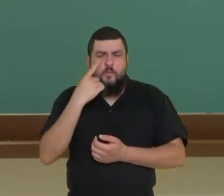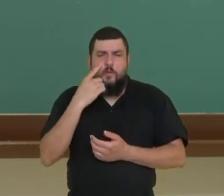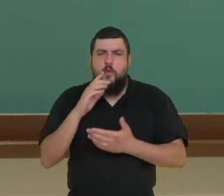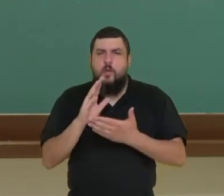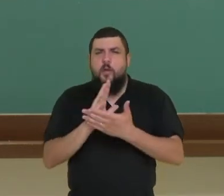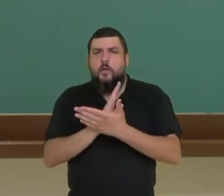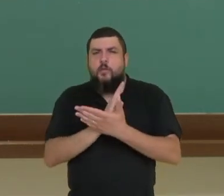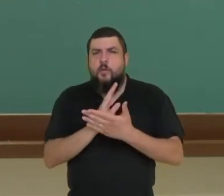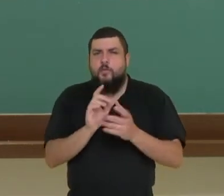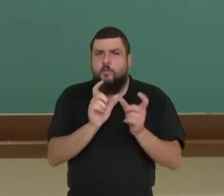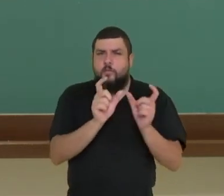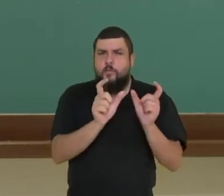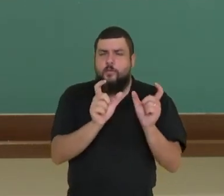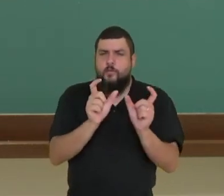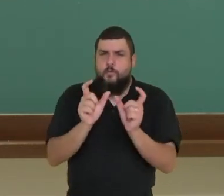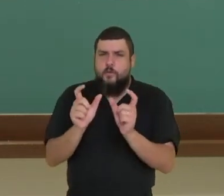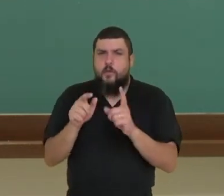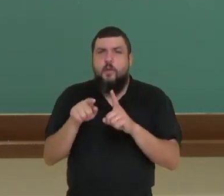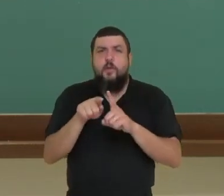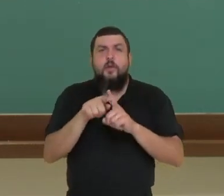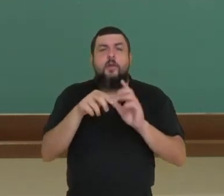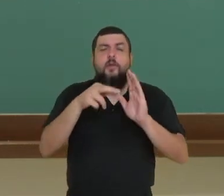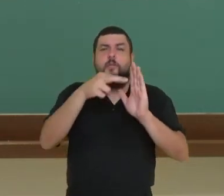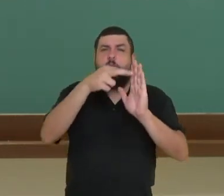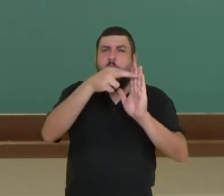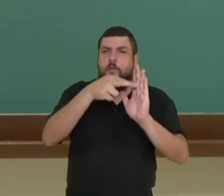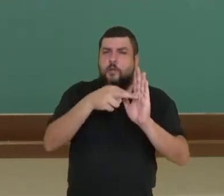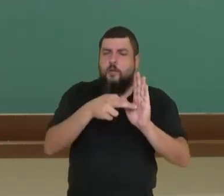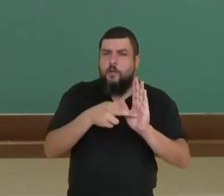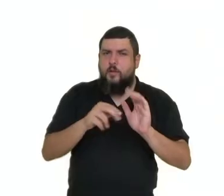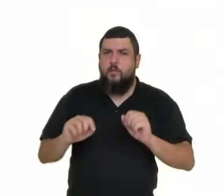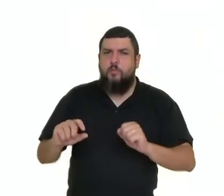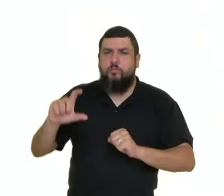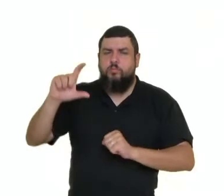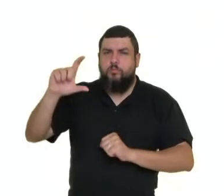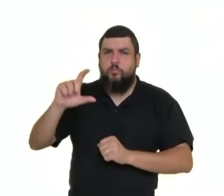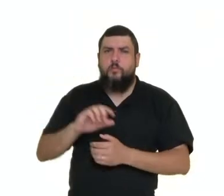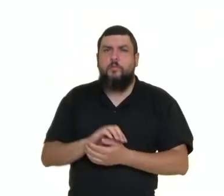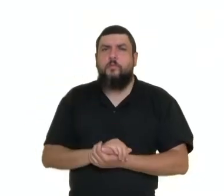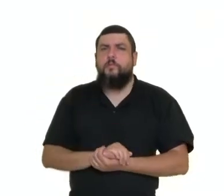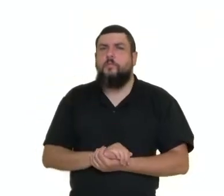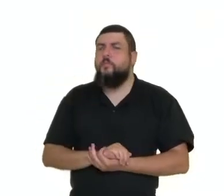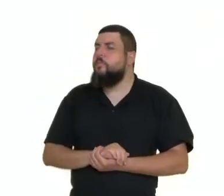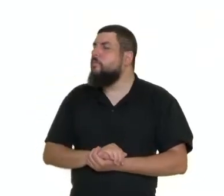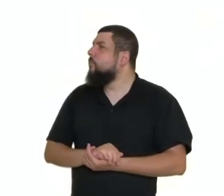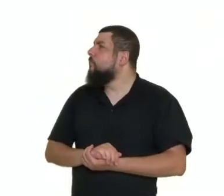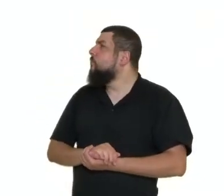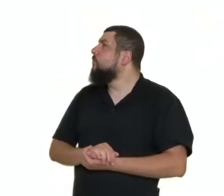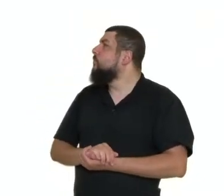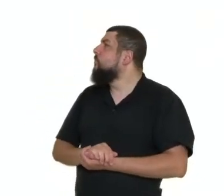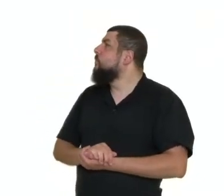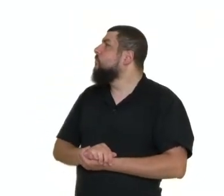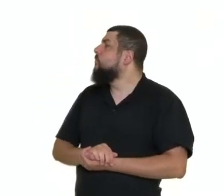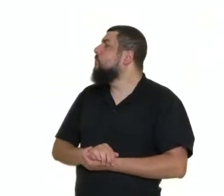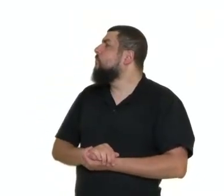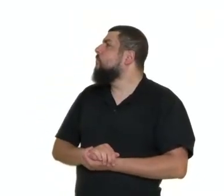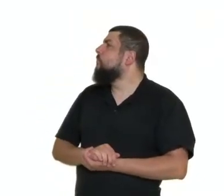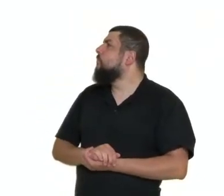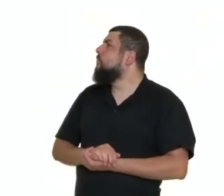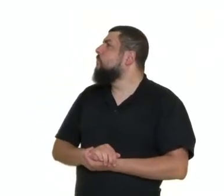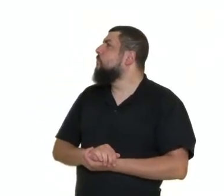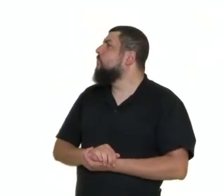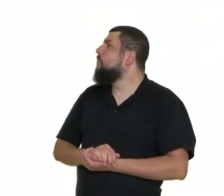terminologias aqui e justamente a regra agora dos aumentativos. El aumentativo é uma palavra que se